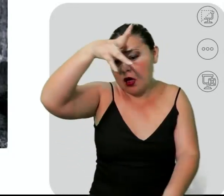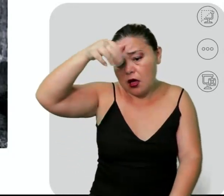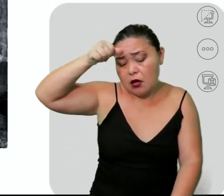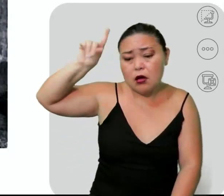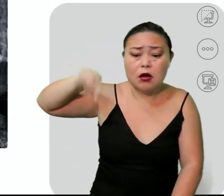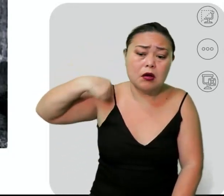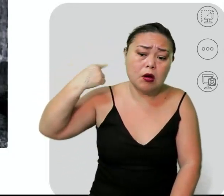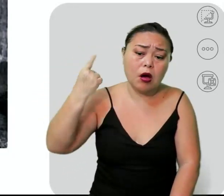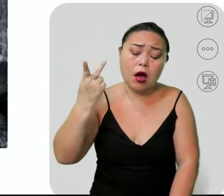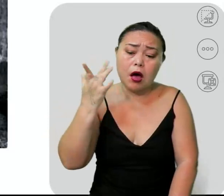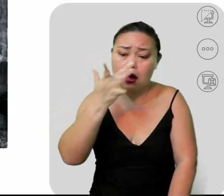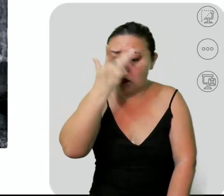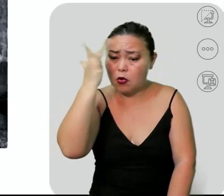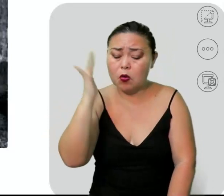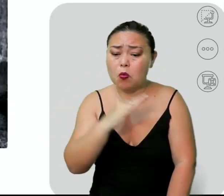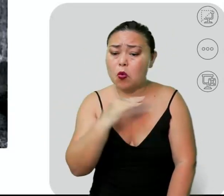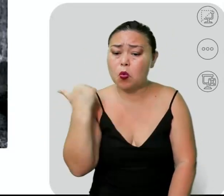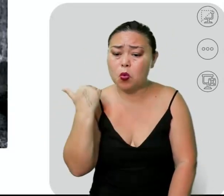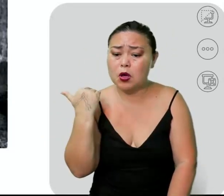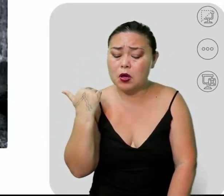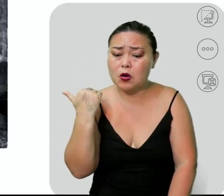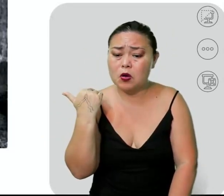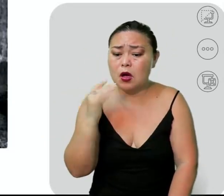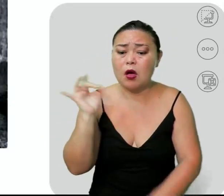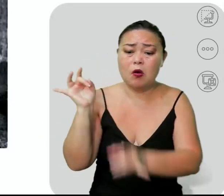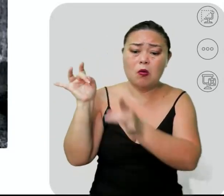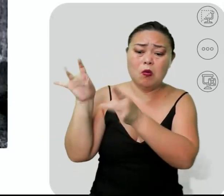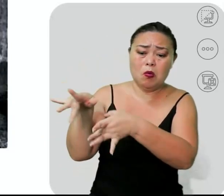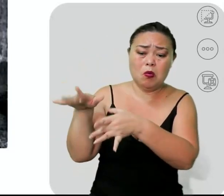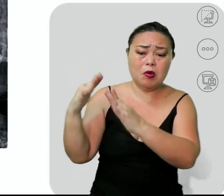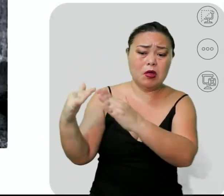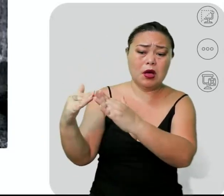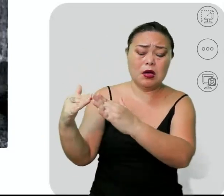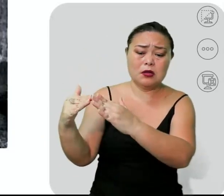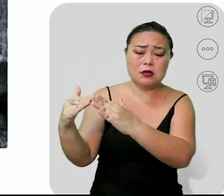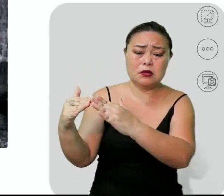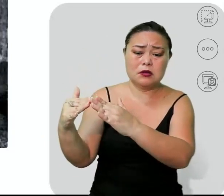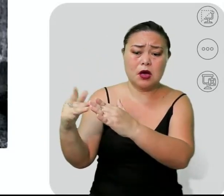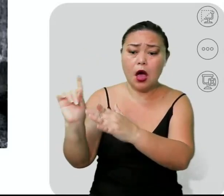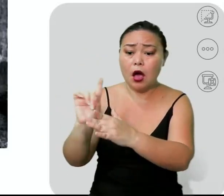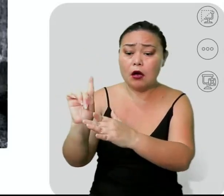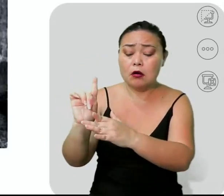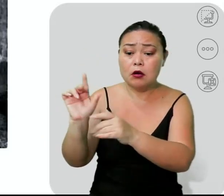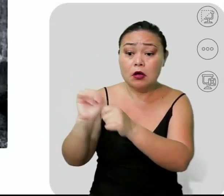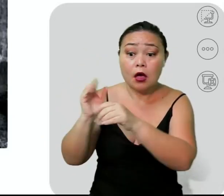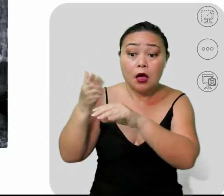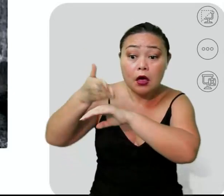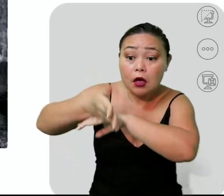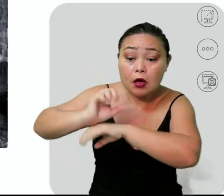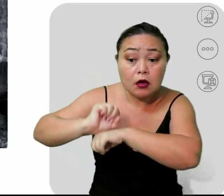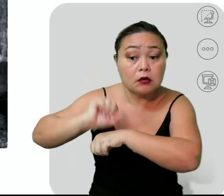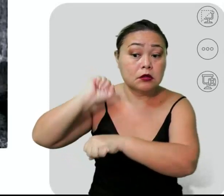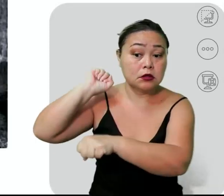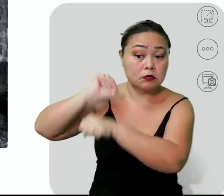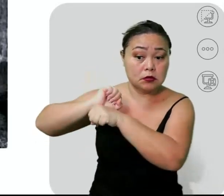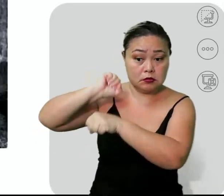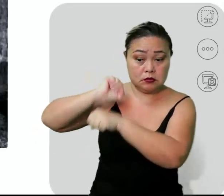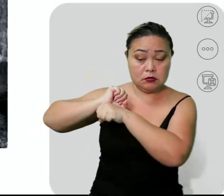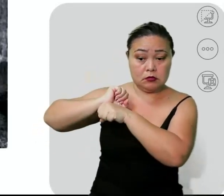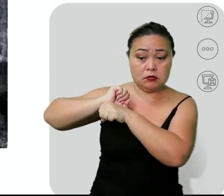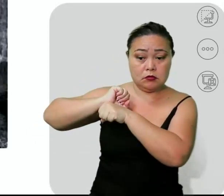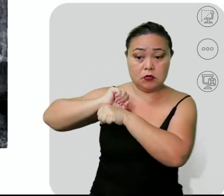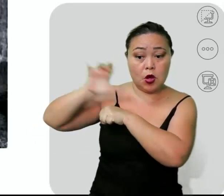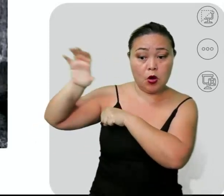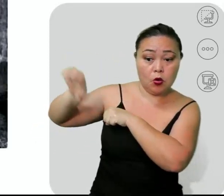que as pessoas morriam e eram abandonadas nas casas e ninguém entrava, esperando